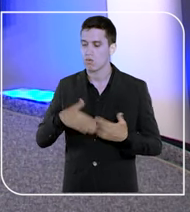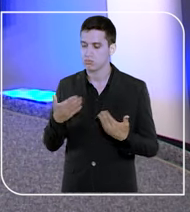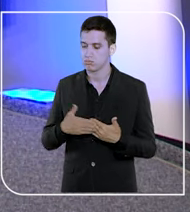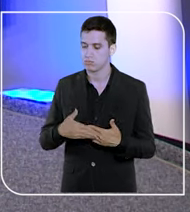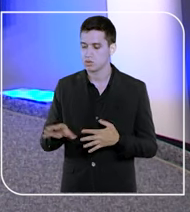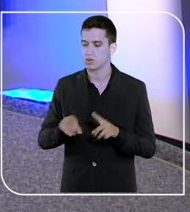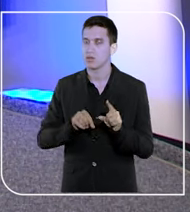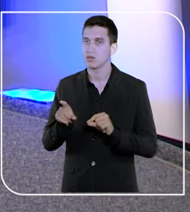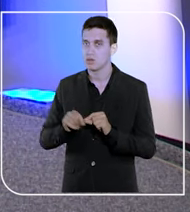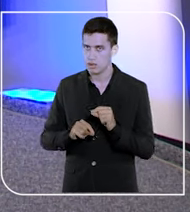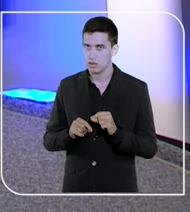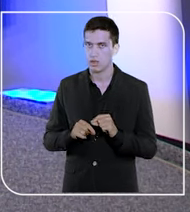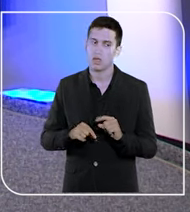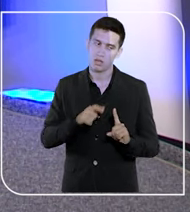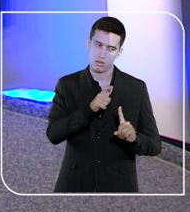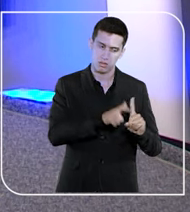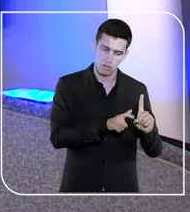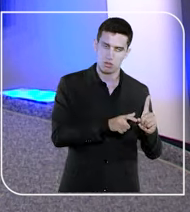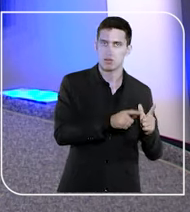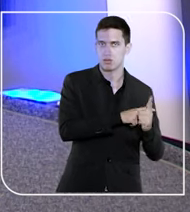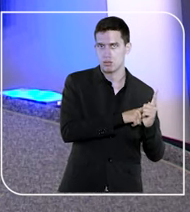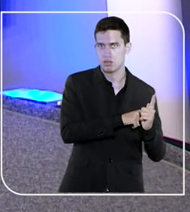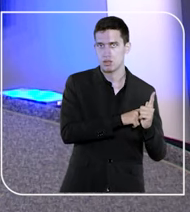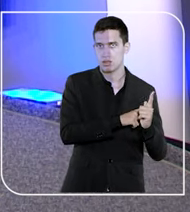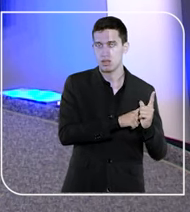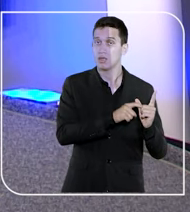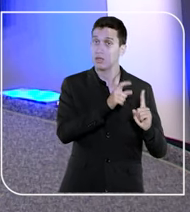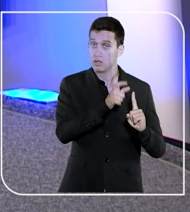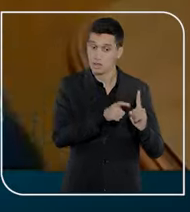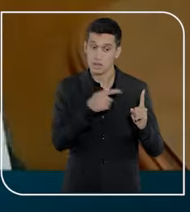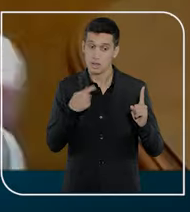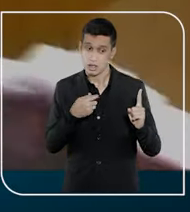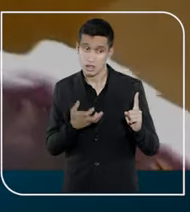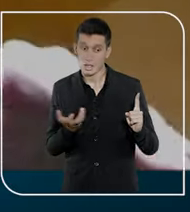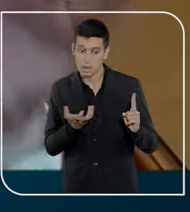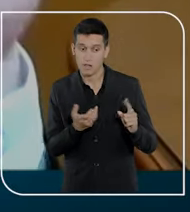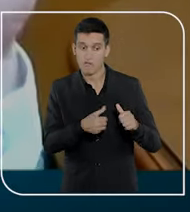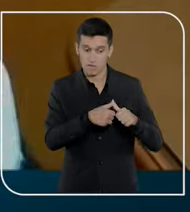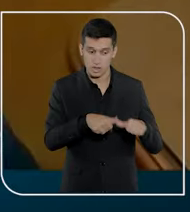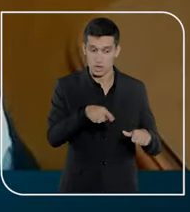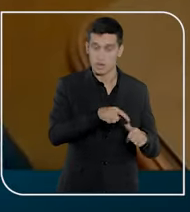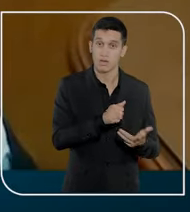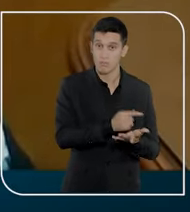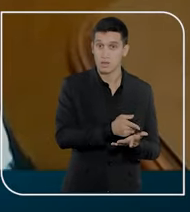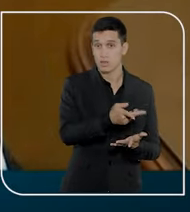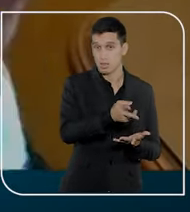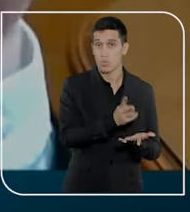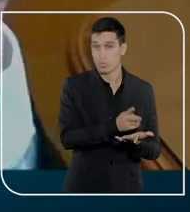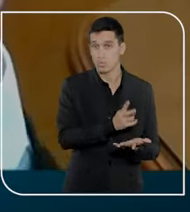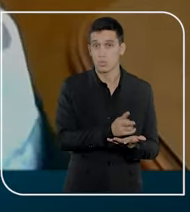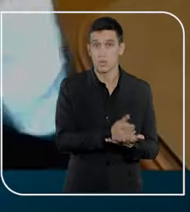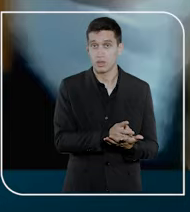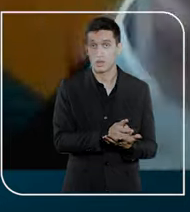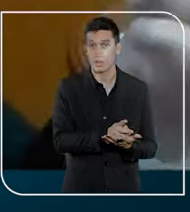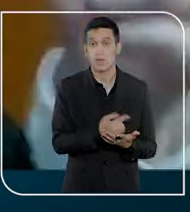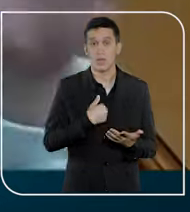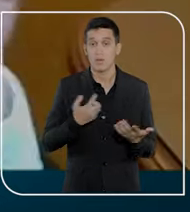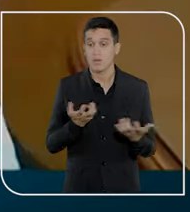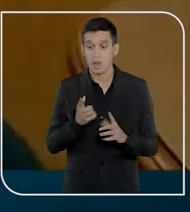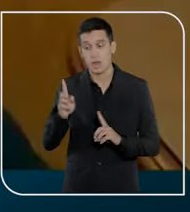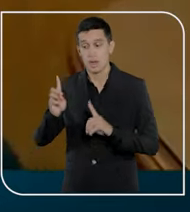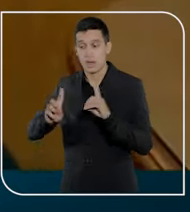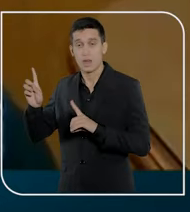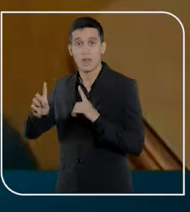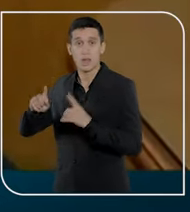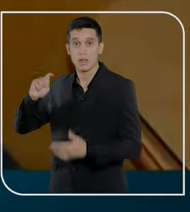ser a forma é o credor, tá? O credor quer adjudicar, ele já peticiona e fala: eu quero adjudicar. Eu quero leilão.